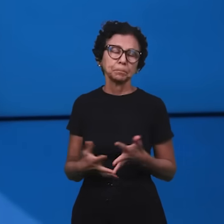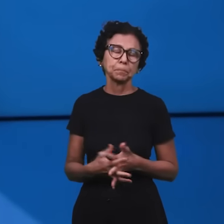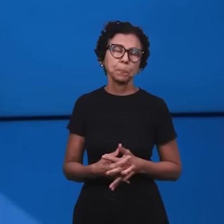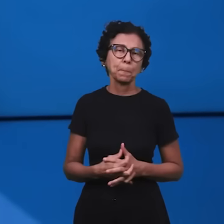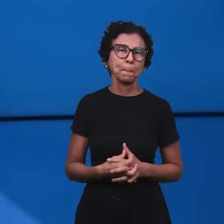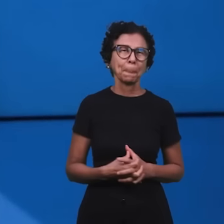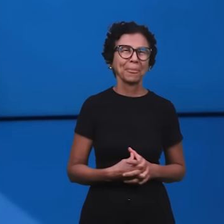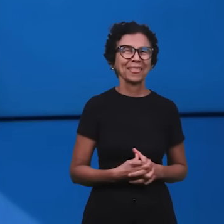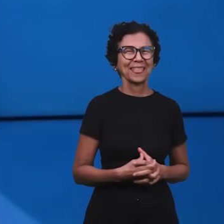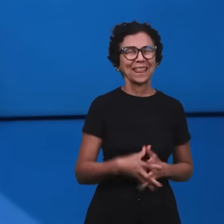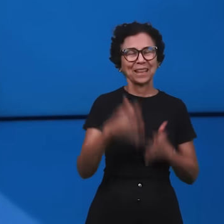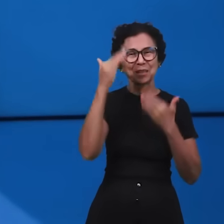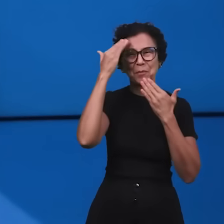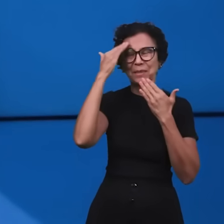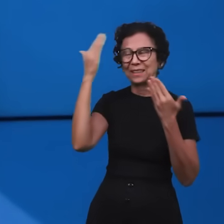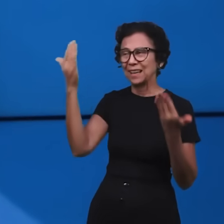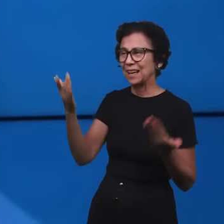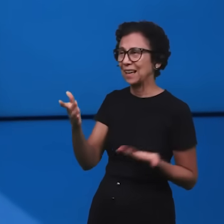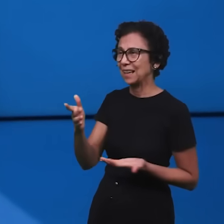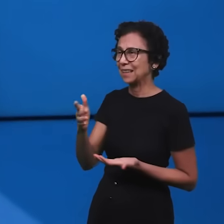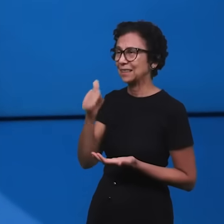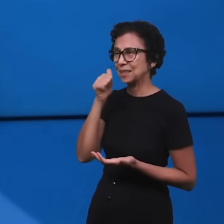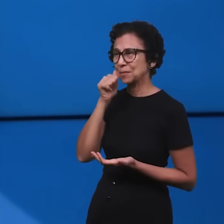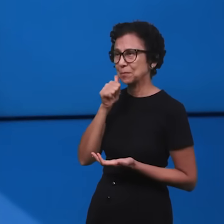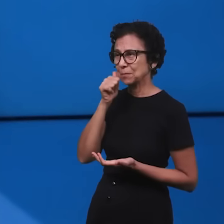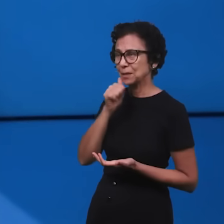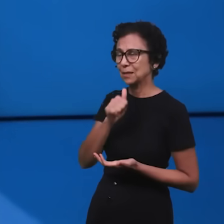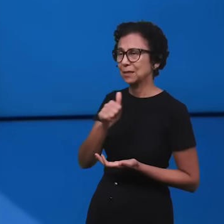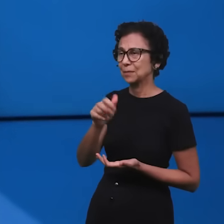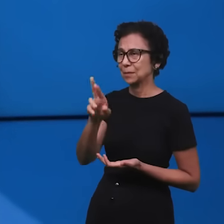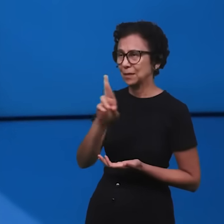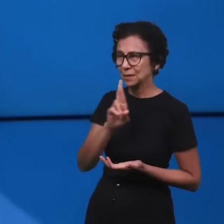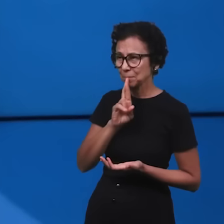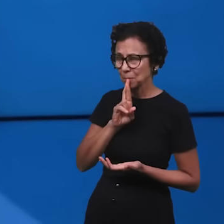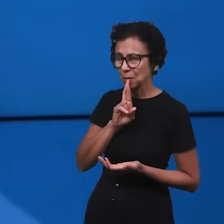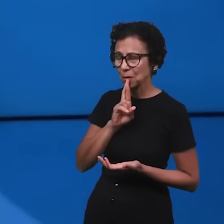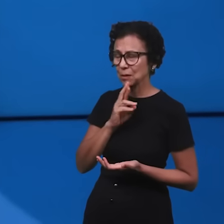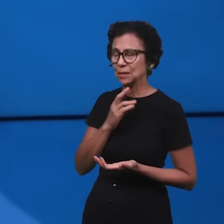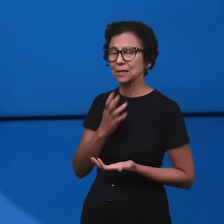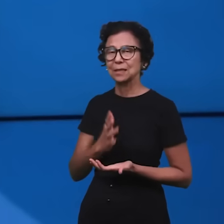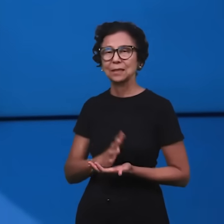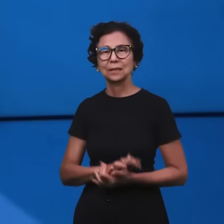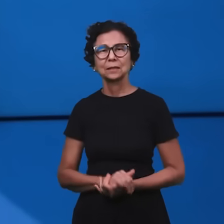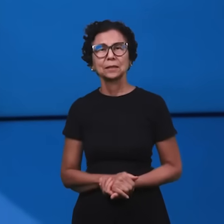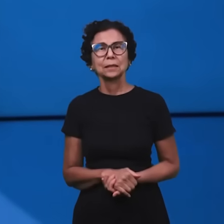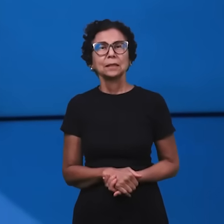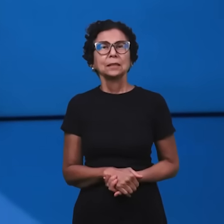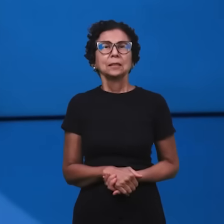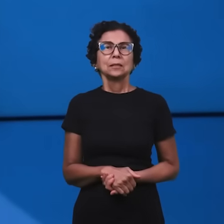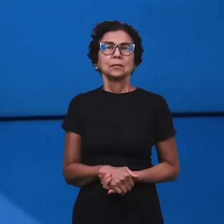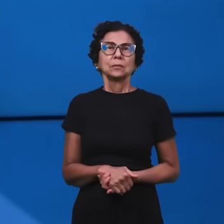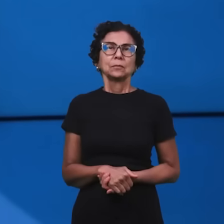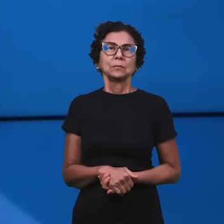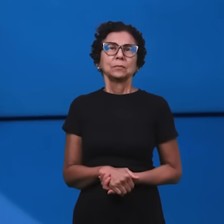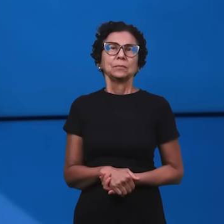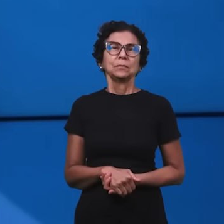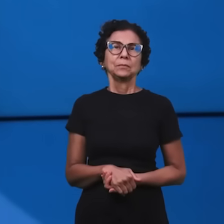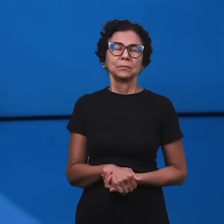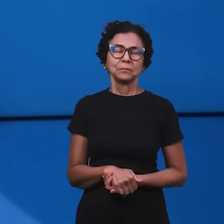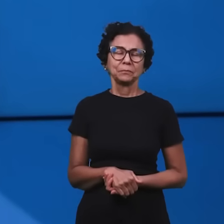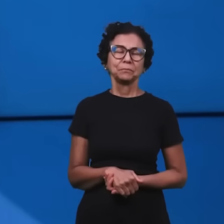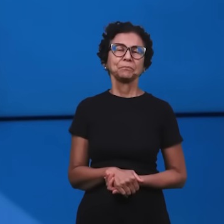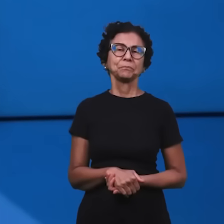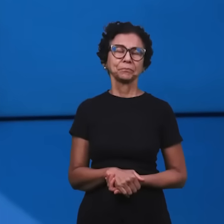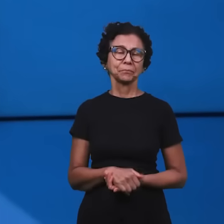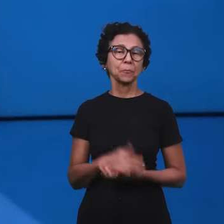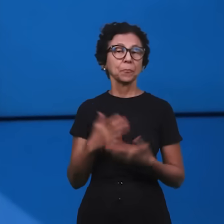né? Muito bem, obrigado então, irmã, pela resposta, muito maravilhosa a sua colaboração, porque é realmente